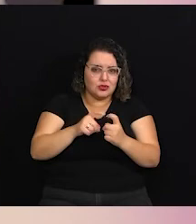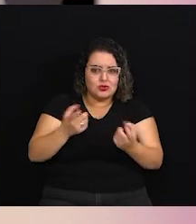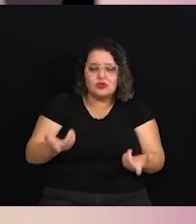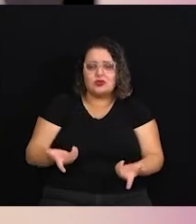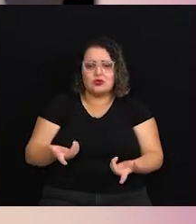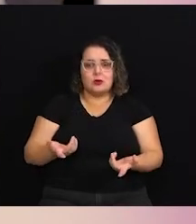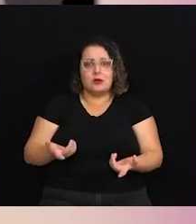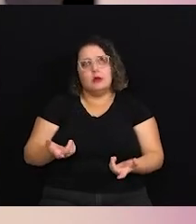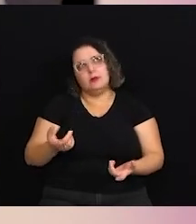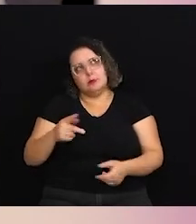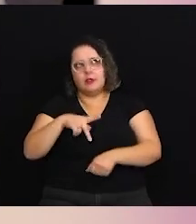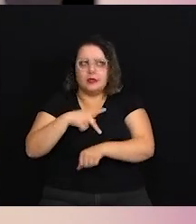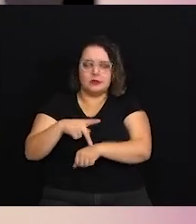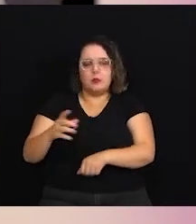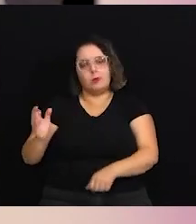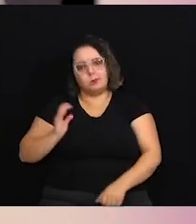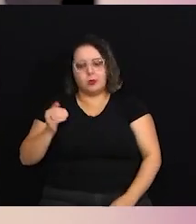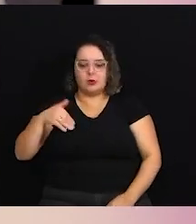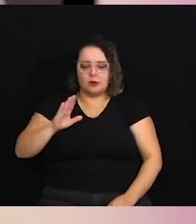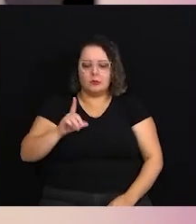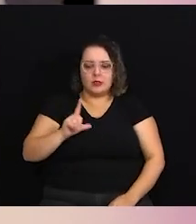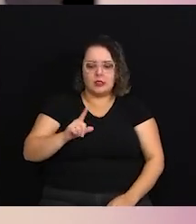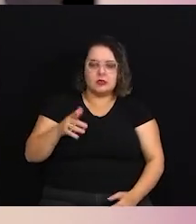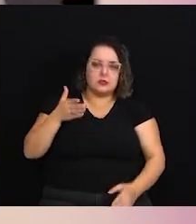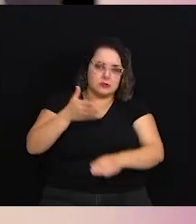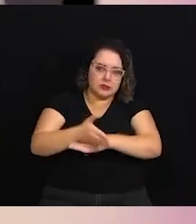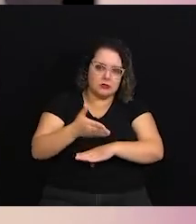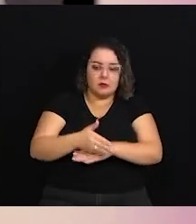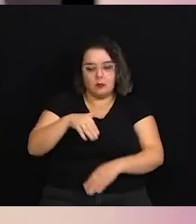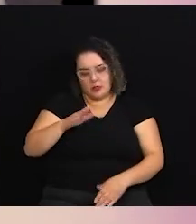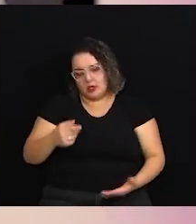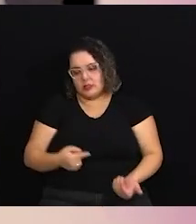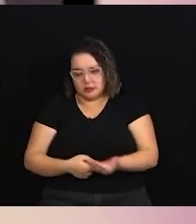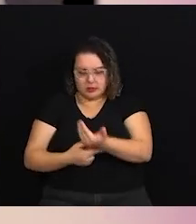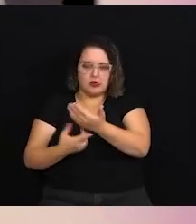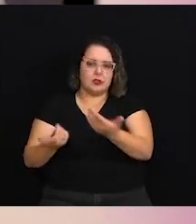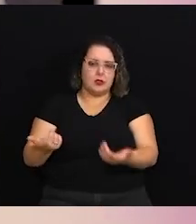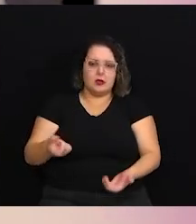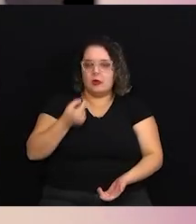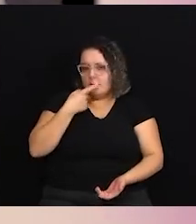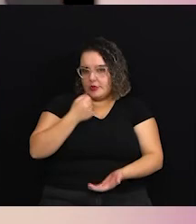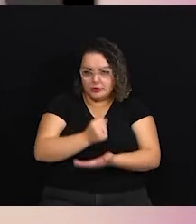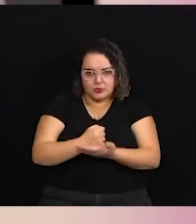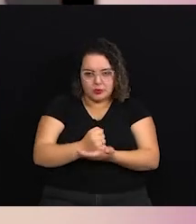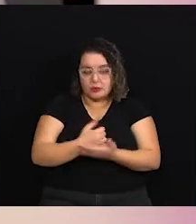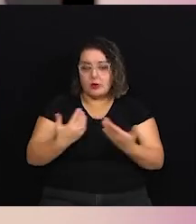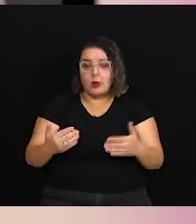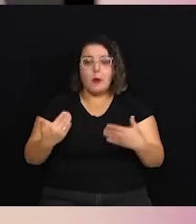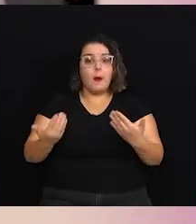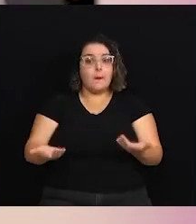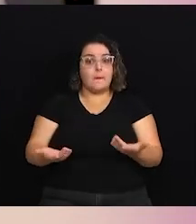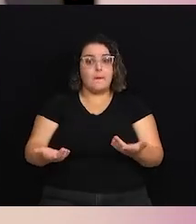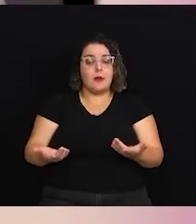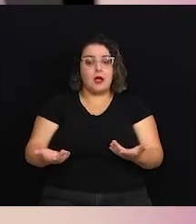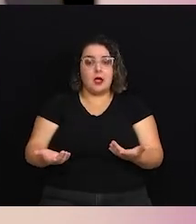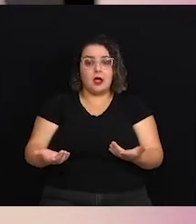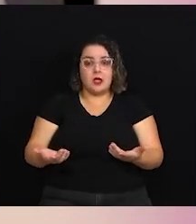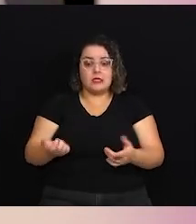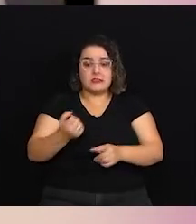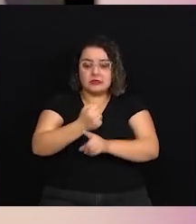disparidades países mais ricos têm mais acesso e a tecnologia as medicações mais